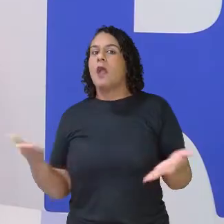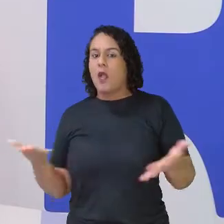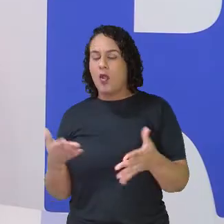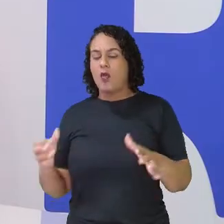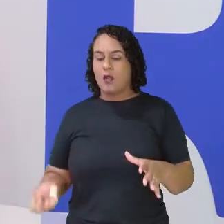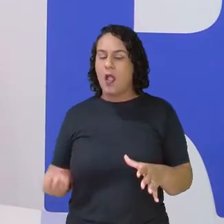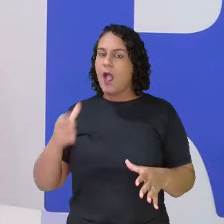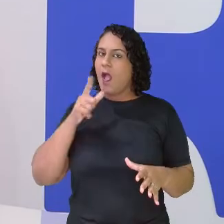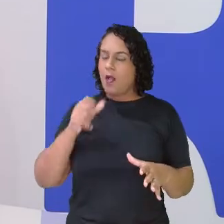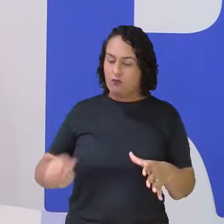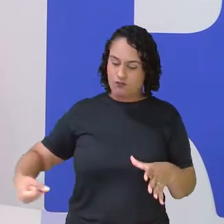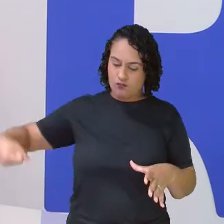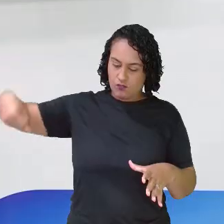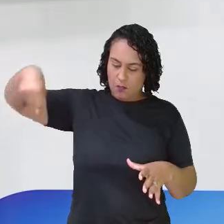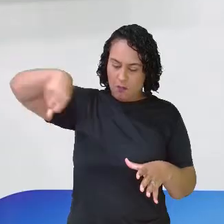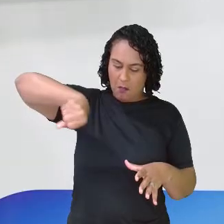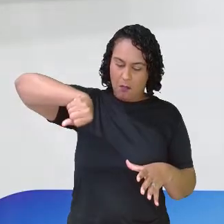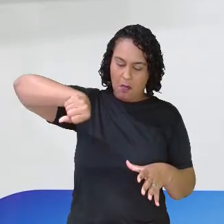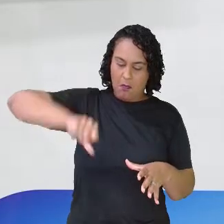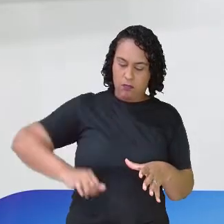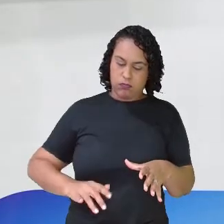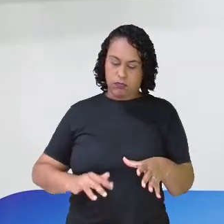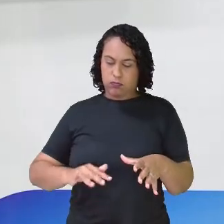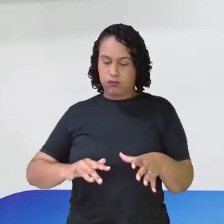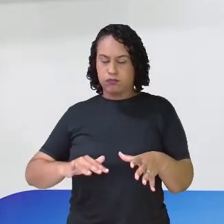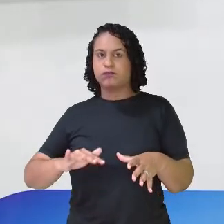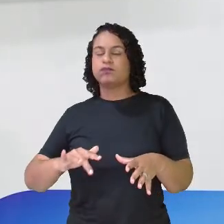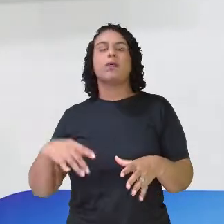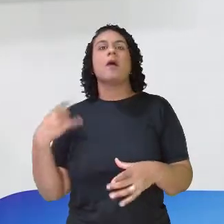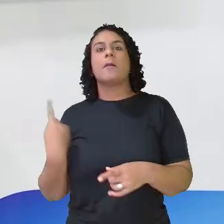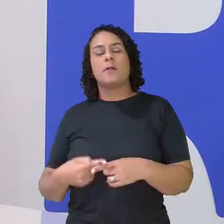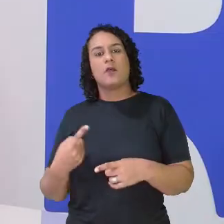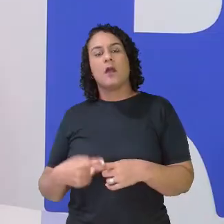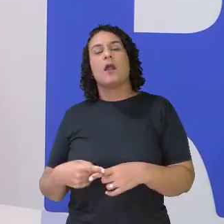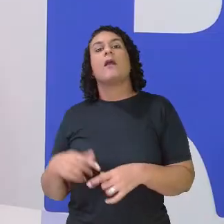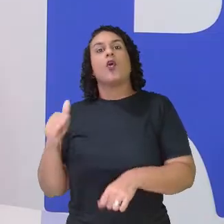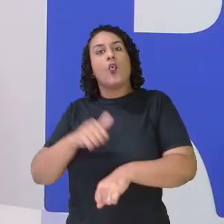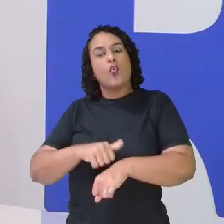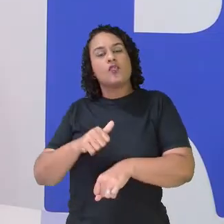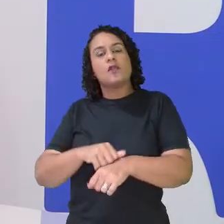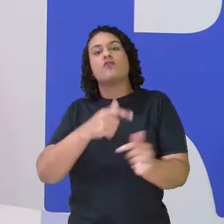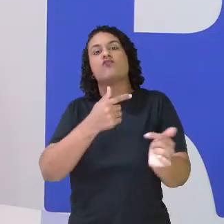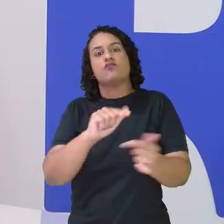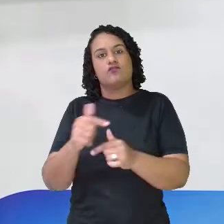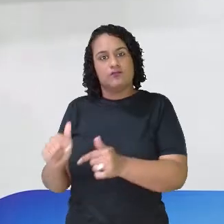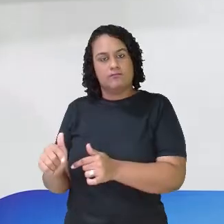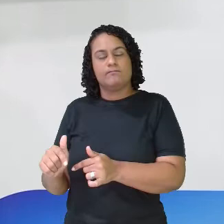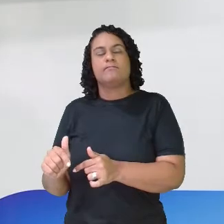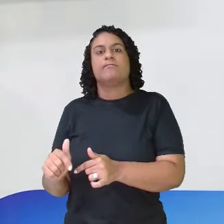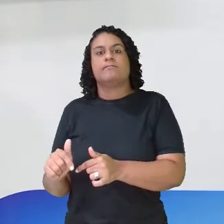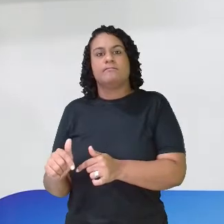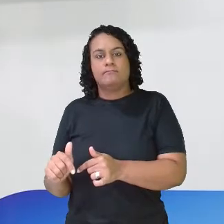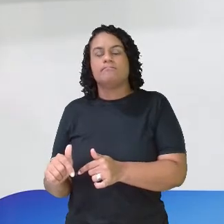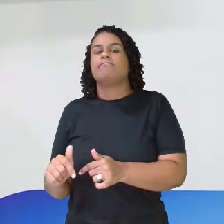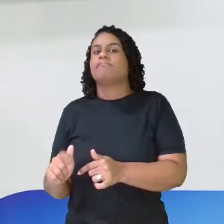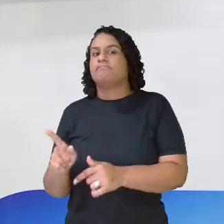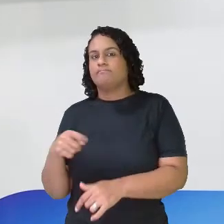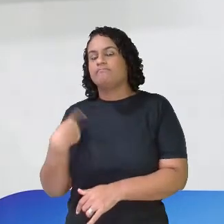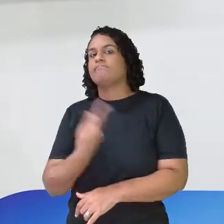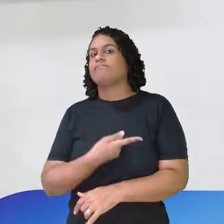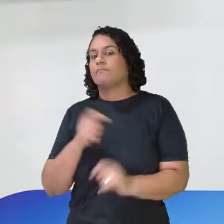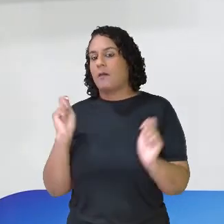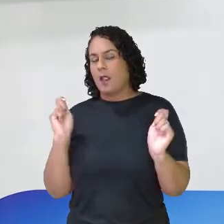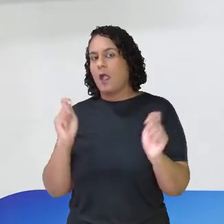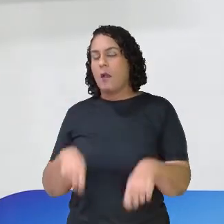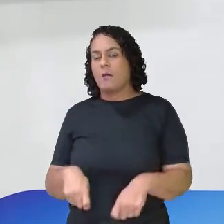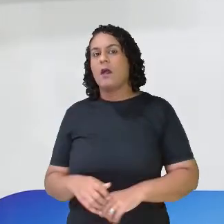Pedro. Dessa vez a Chinela não canta não, porque no caso dos sólidos geométricos, a gente consegue fazer isso.